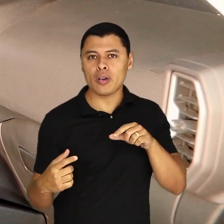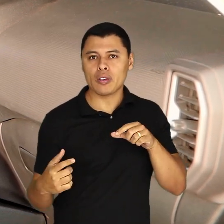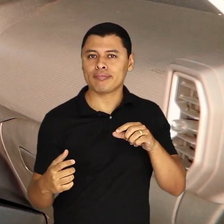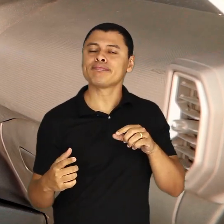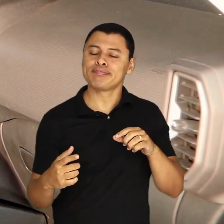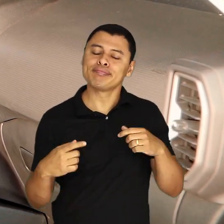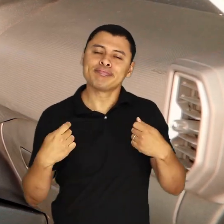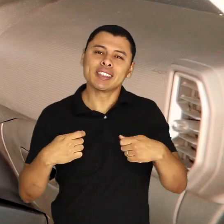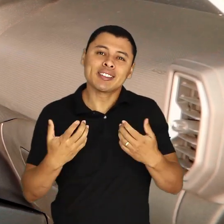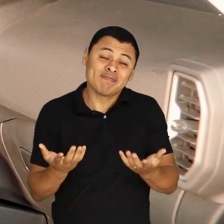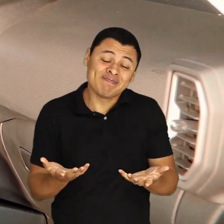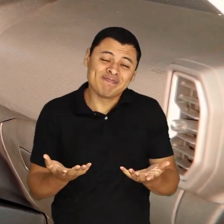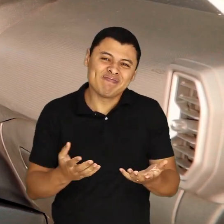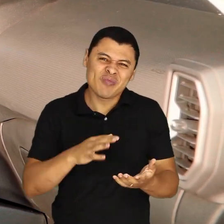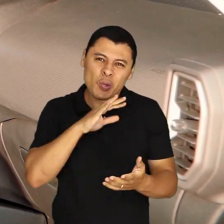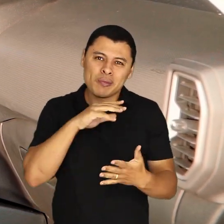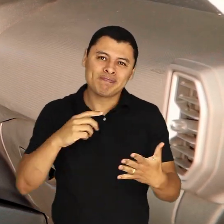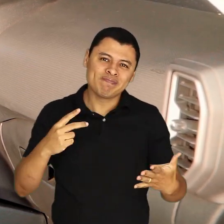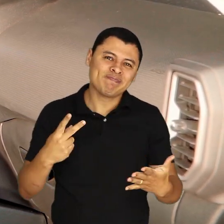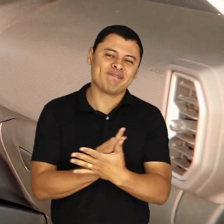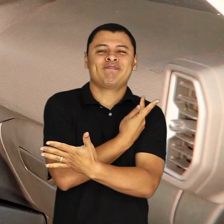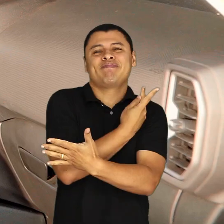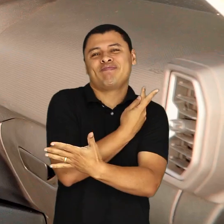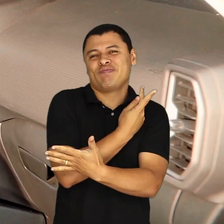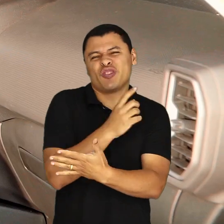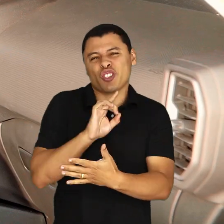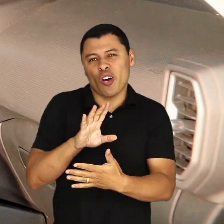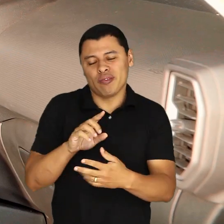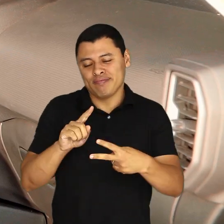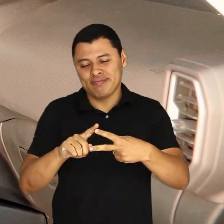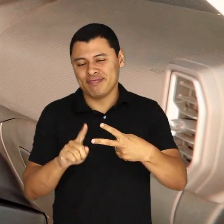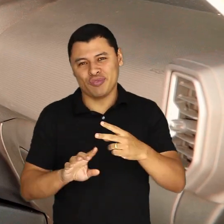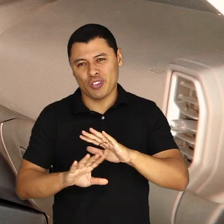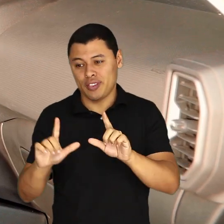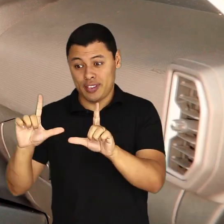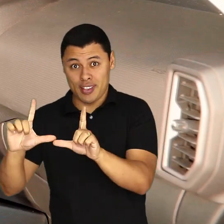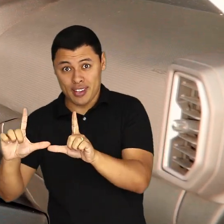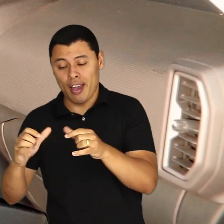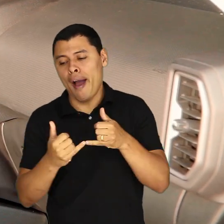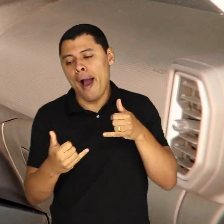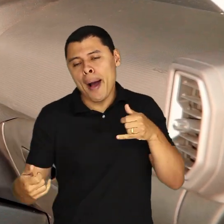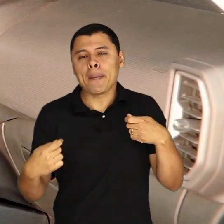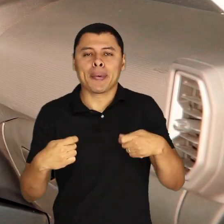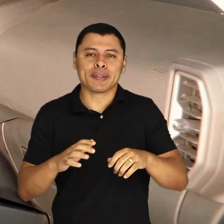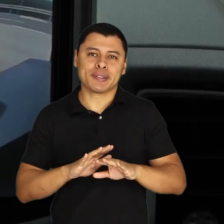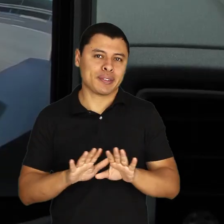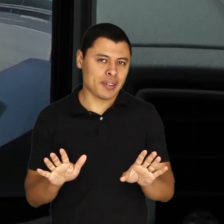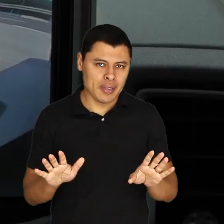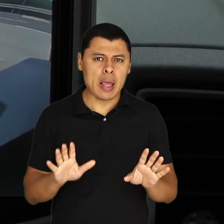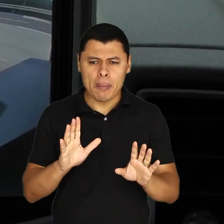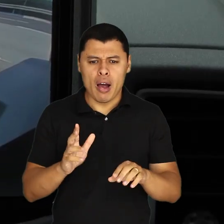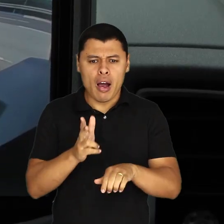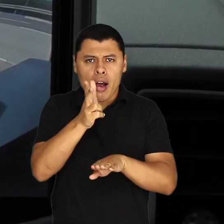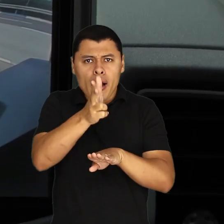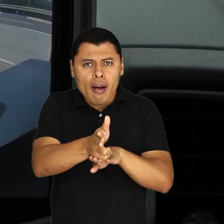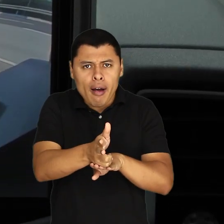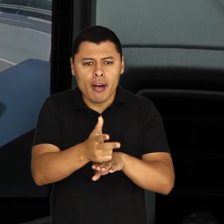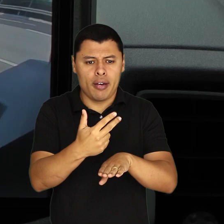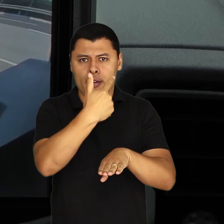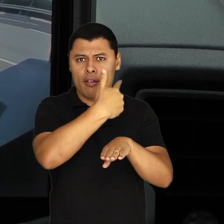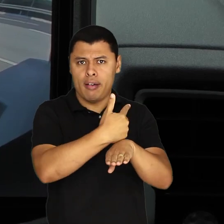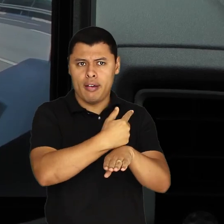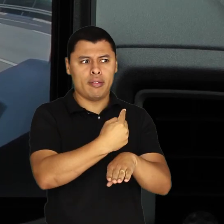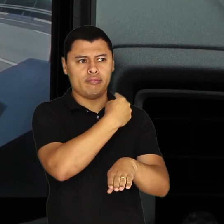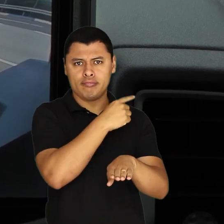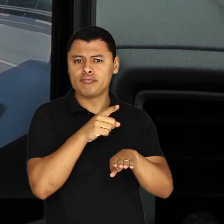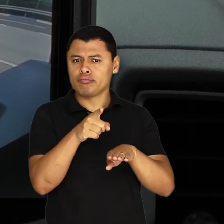na estrada já está oferecendo conexão sem cabo, então acho que esses são os únicos pênaltis, porque o sistema em si tem uma resolução fantástica, as câmeras, tanto dianteiro quanto traseiro,